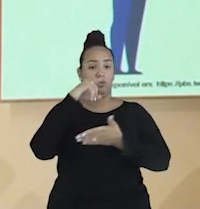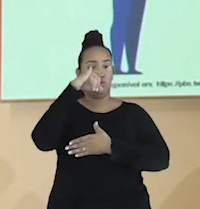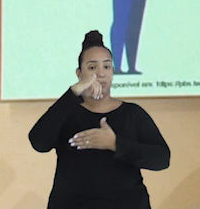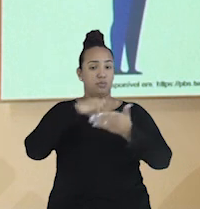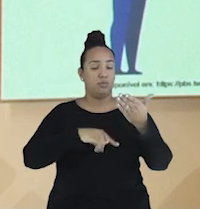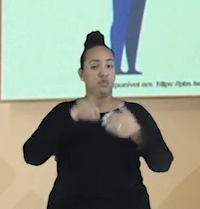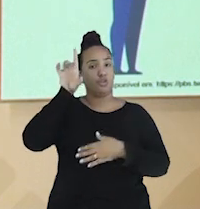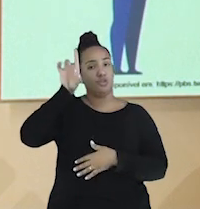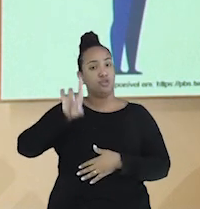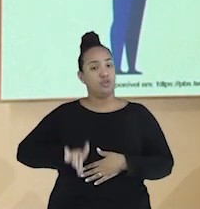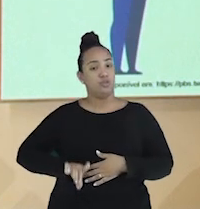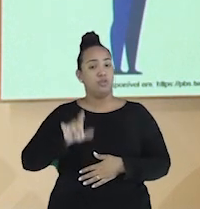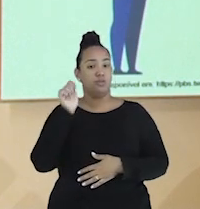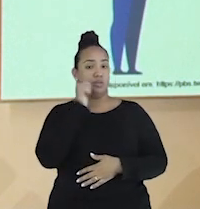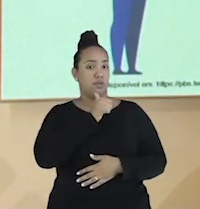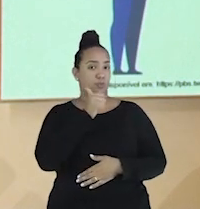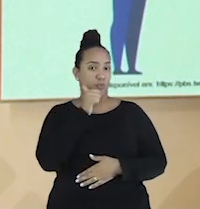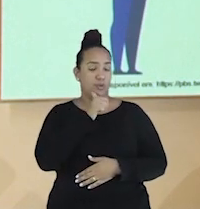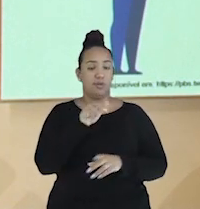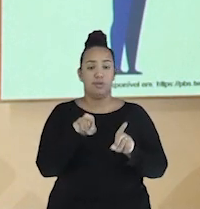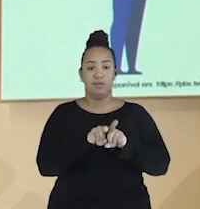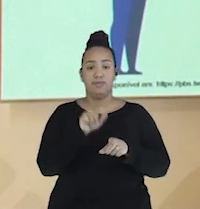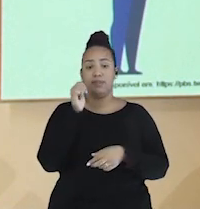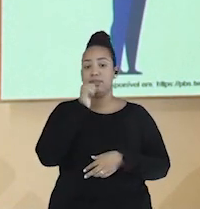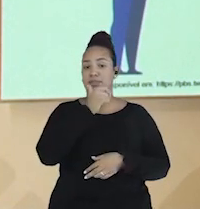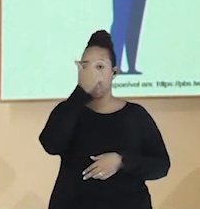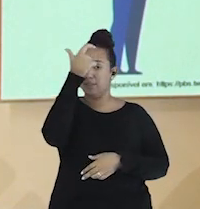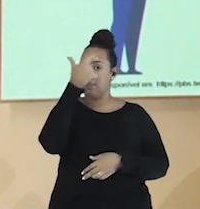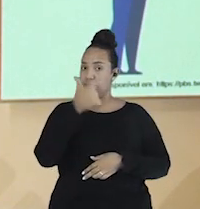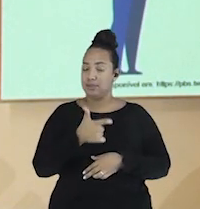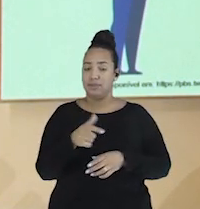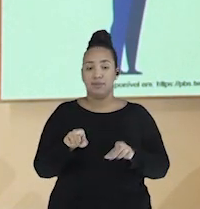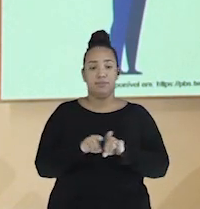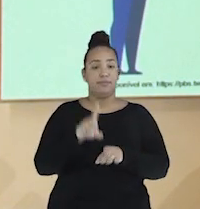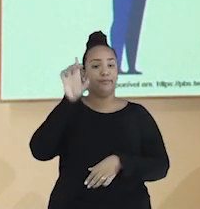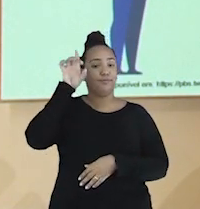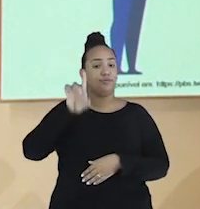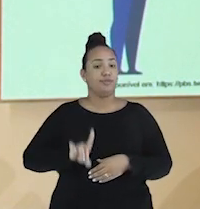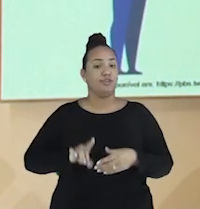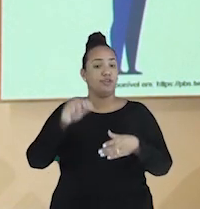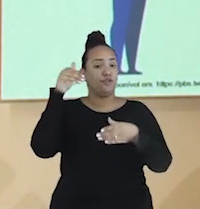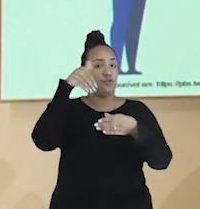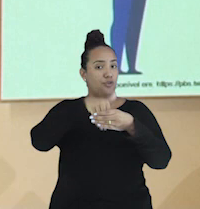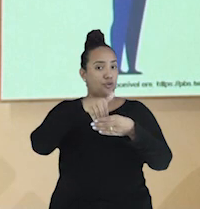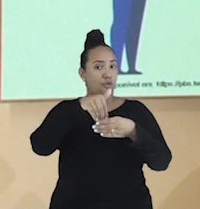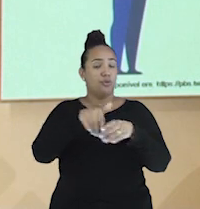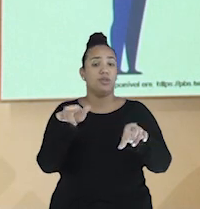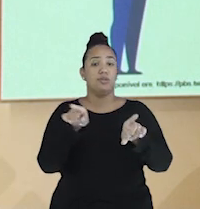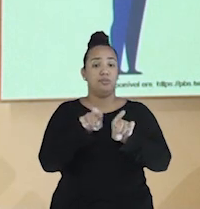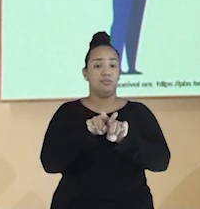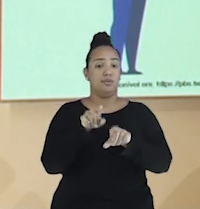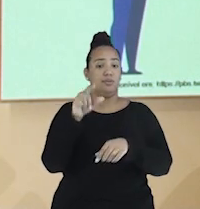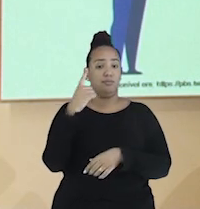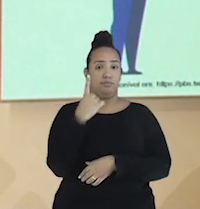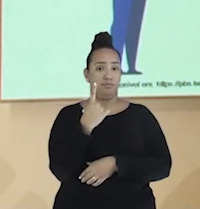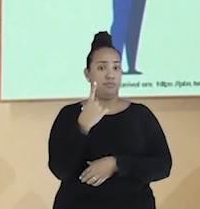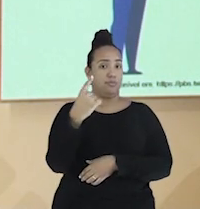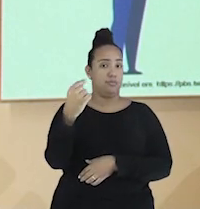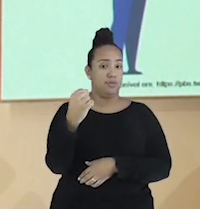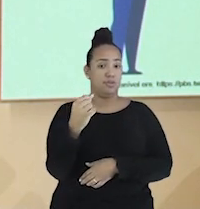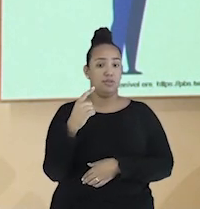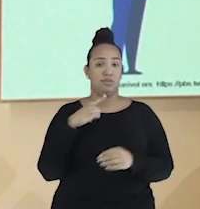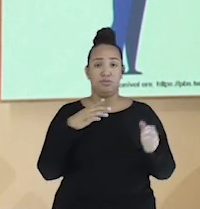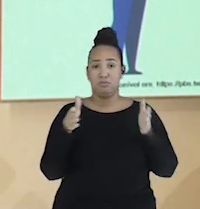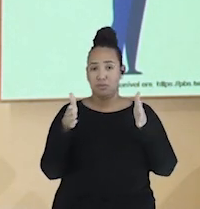dos Direitos da Mulher e da Cidadã, direito de voto e de se candidatar nas eleições. Até pouco